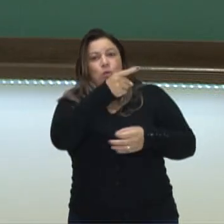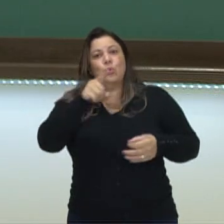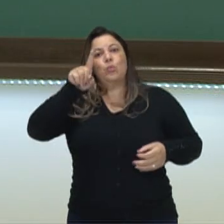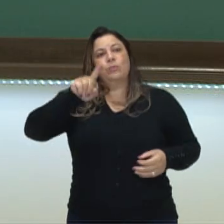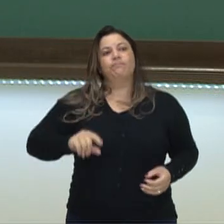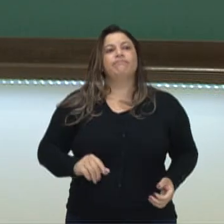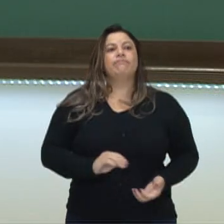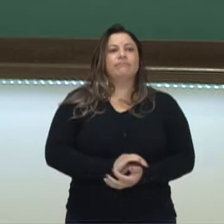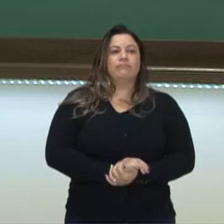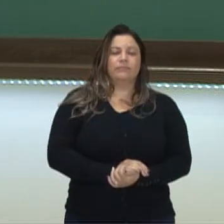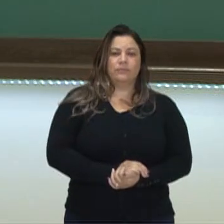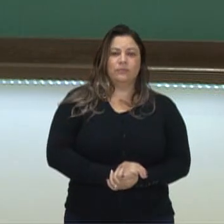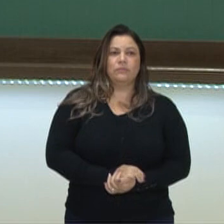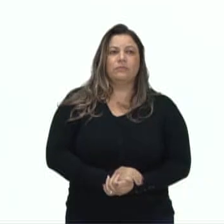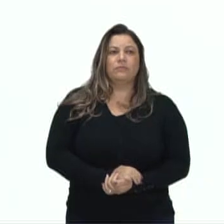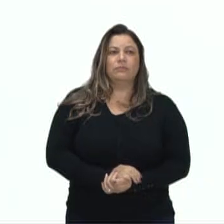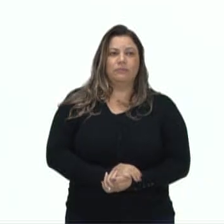uma olhada.